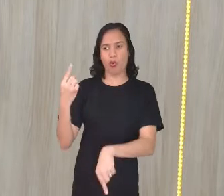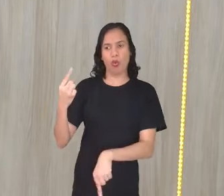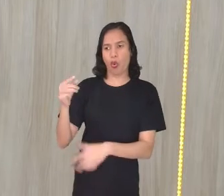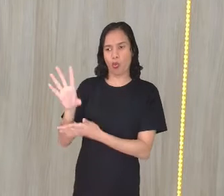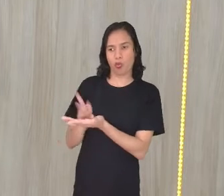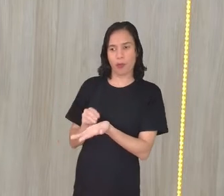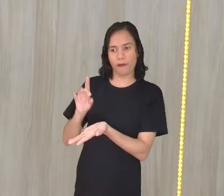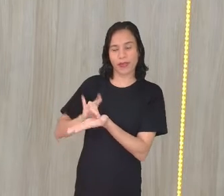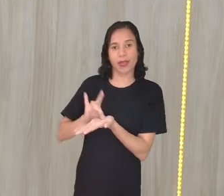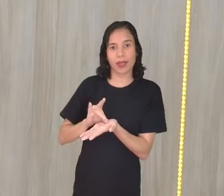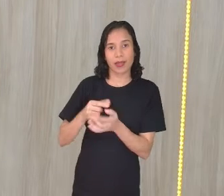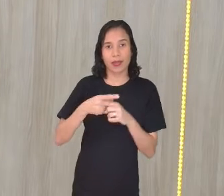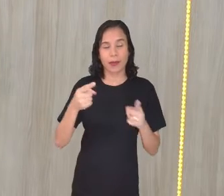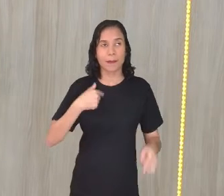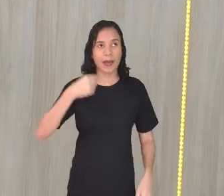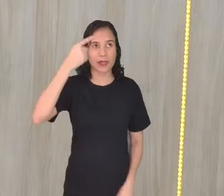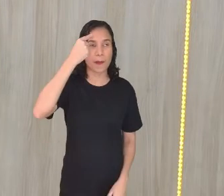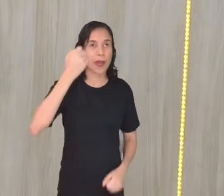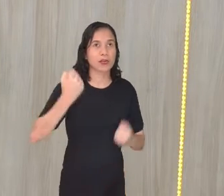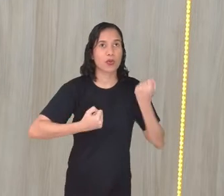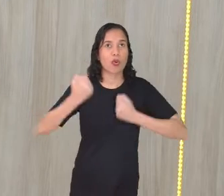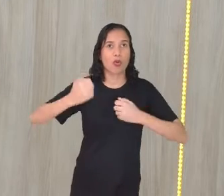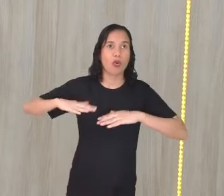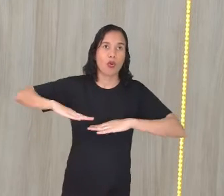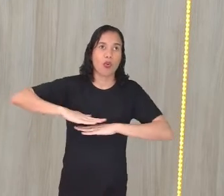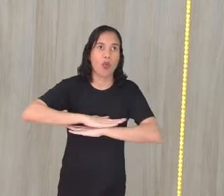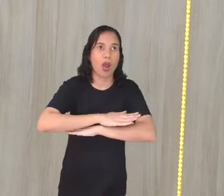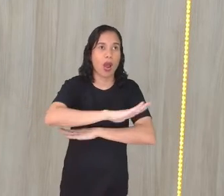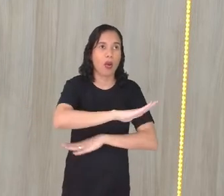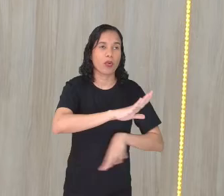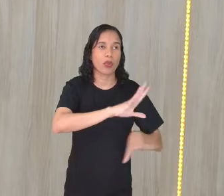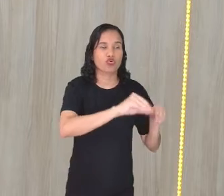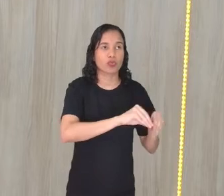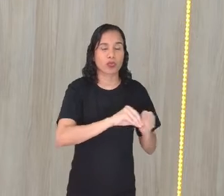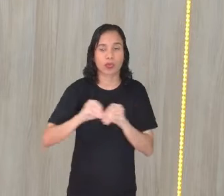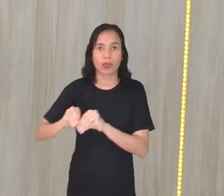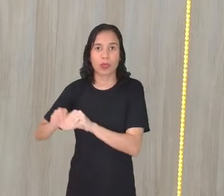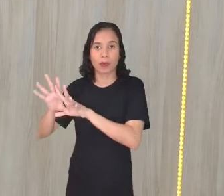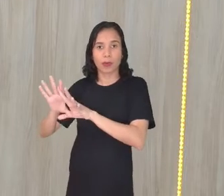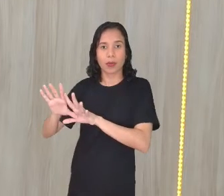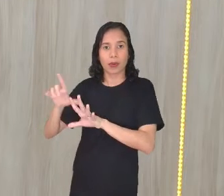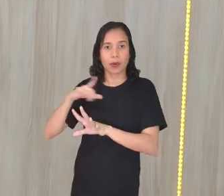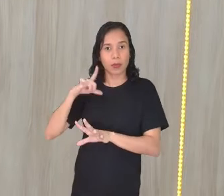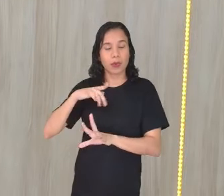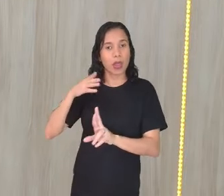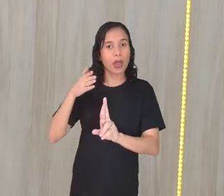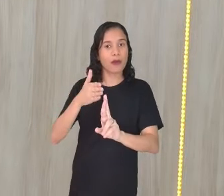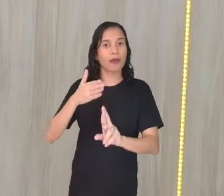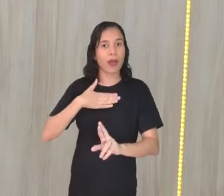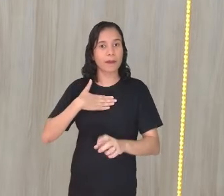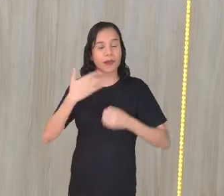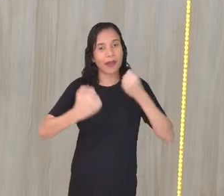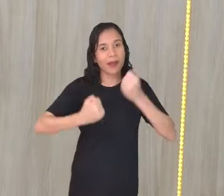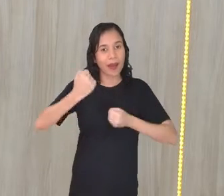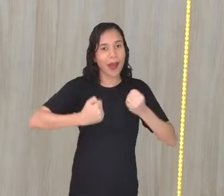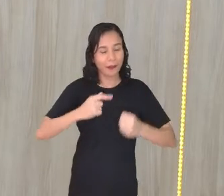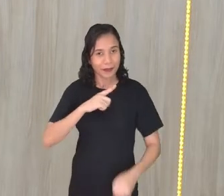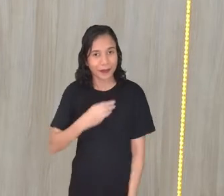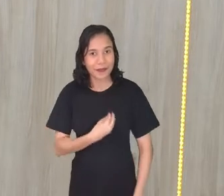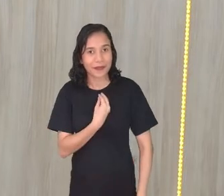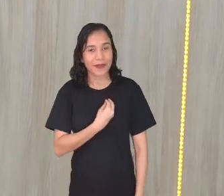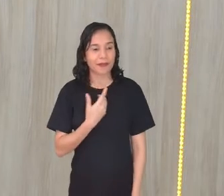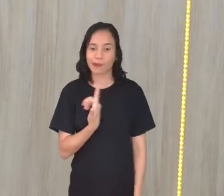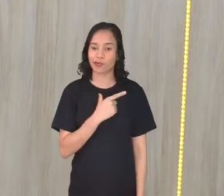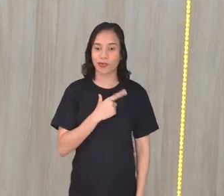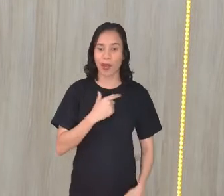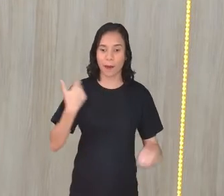eu só consigo pensar num carro que some e aparece em outro lugar porque eu tenho referência do que é um carro. Sim. Né? Se eu não tivesse,